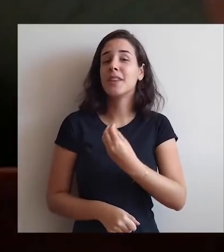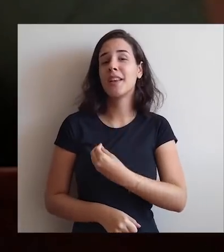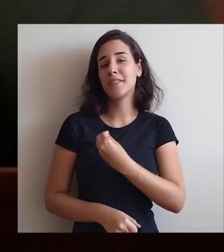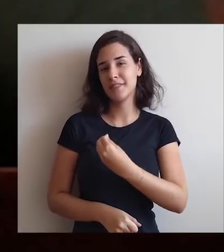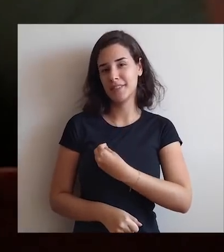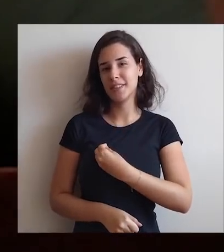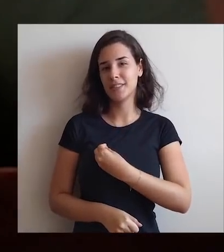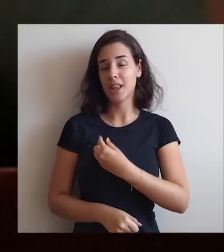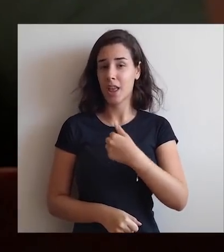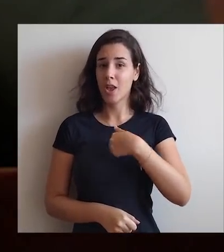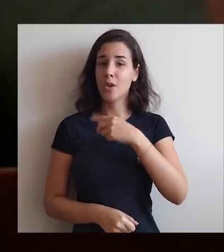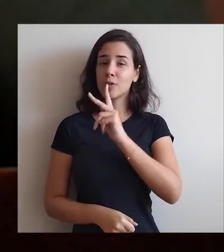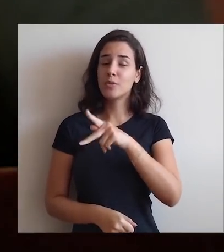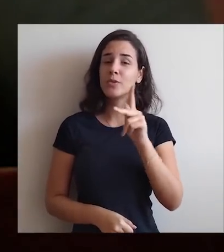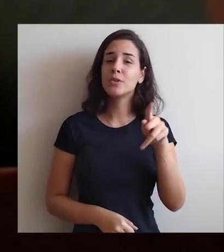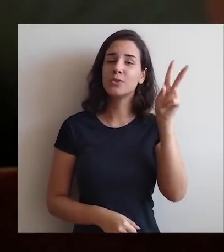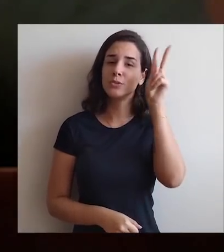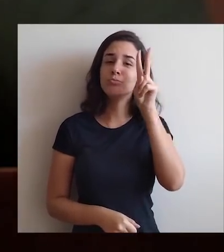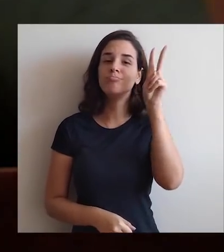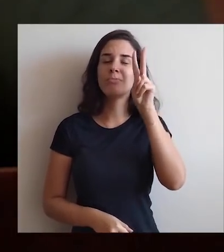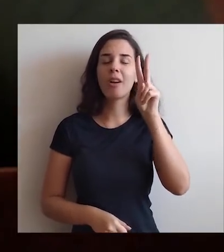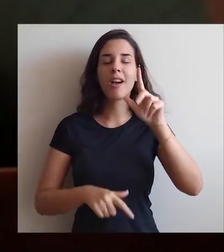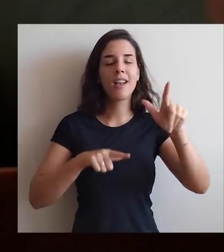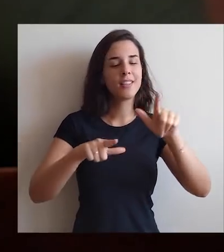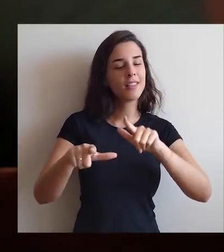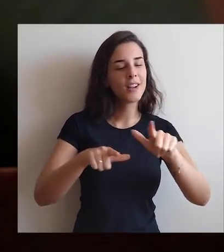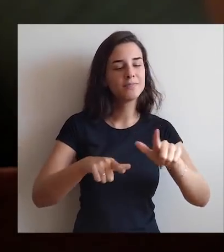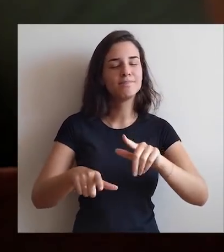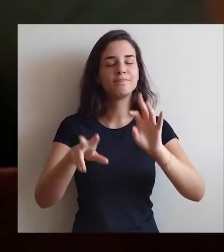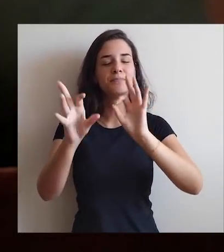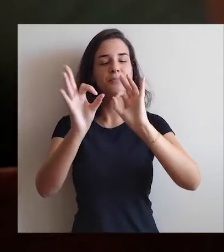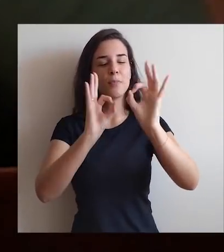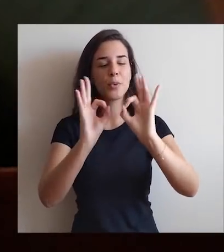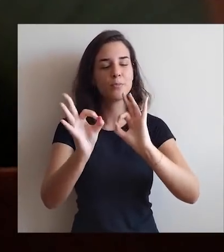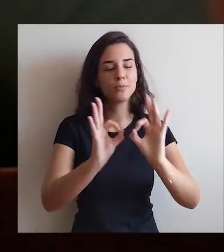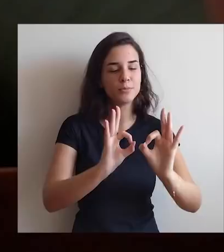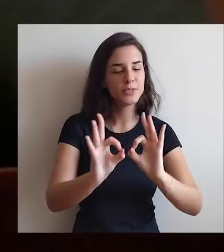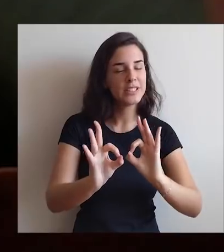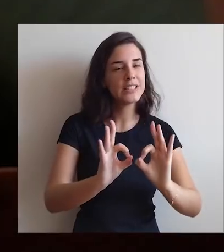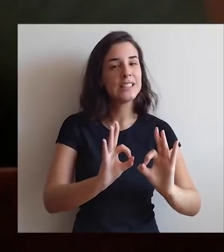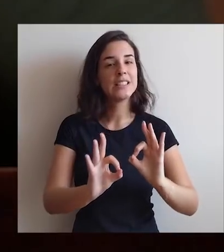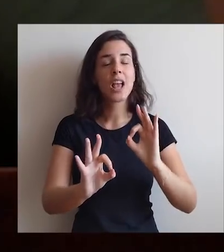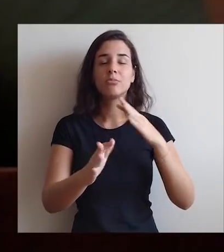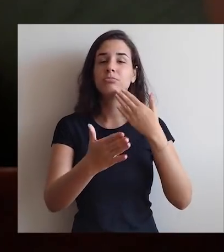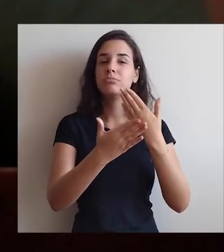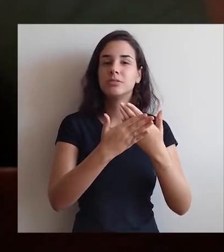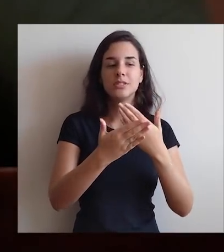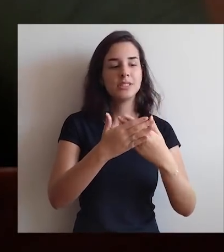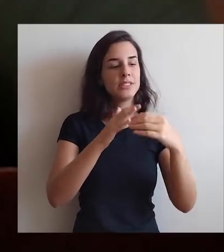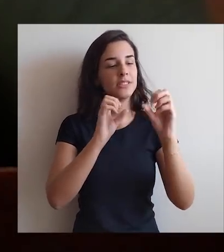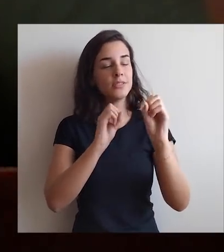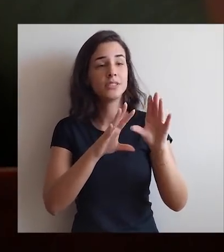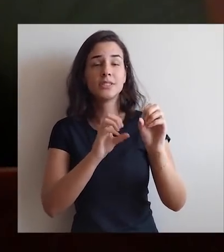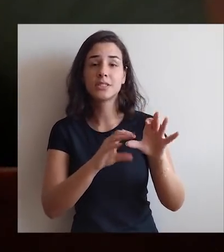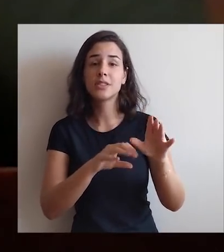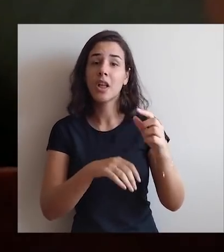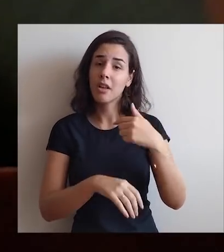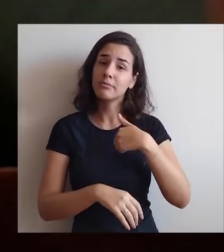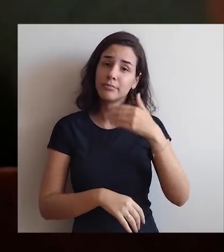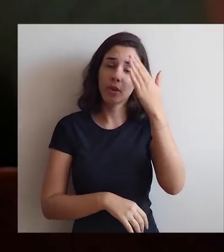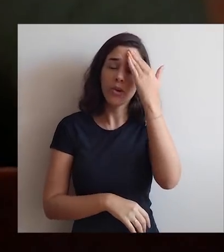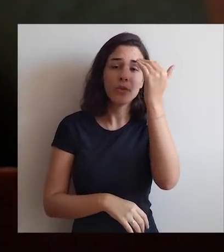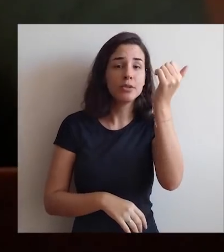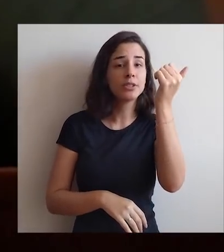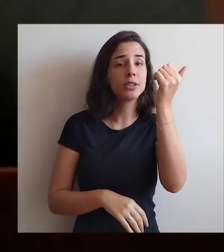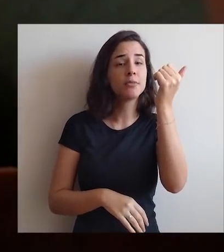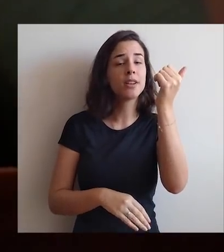importantíssimo para fazer através da minha vida. Sou professor de história, trabalho através de projetos voltados